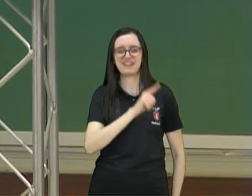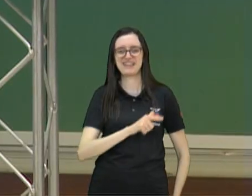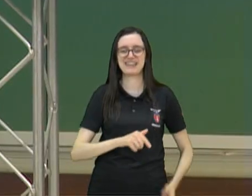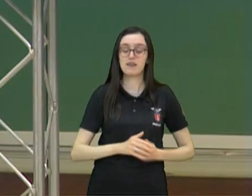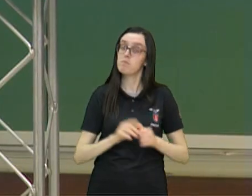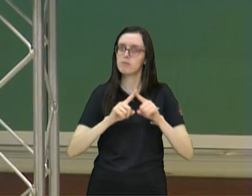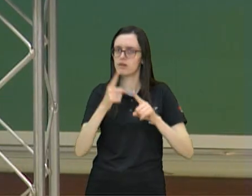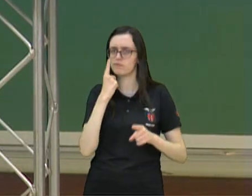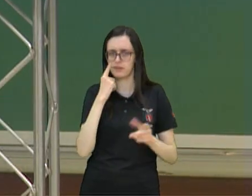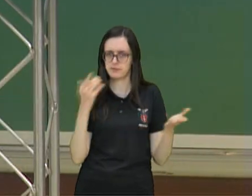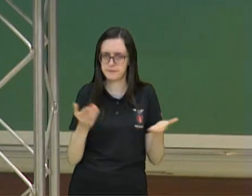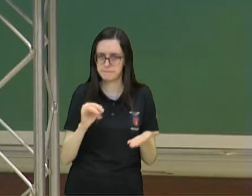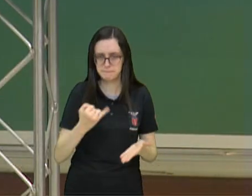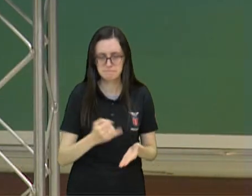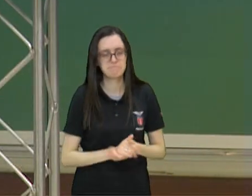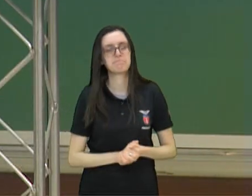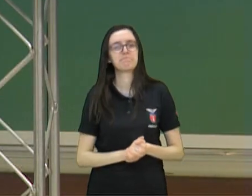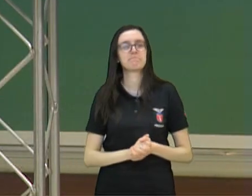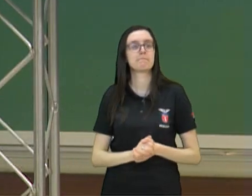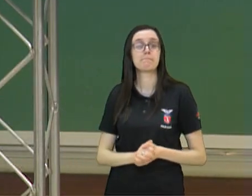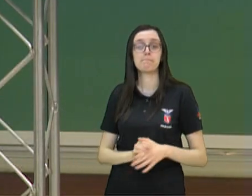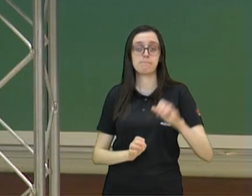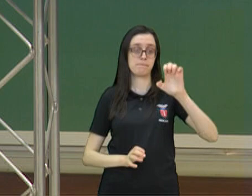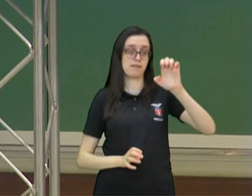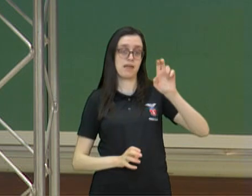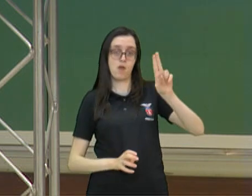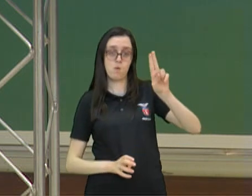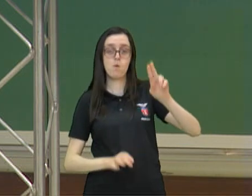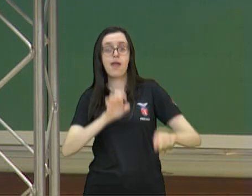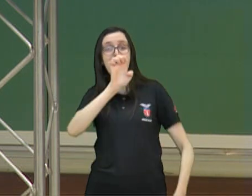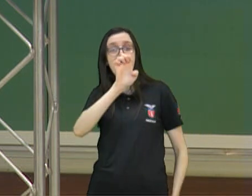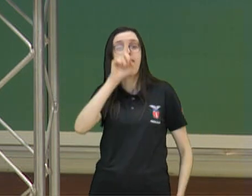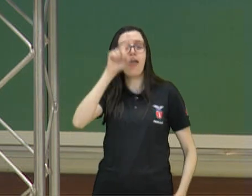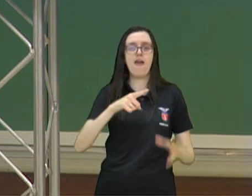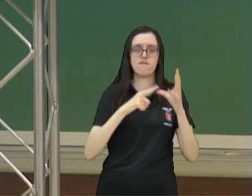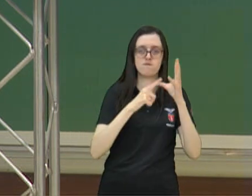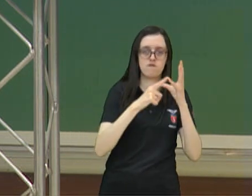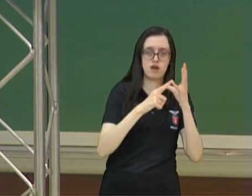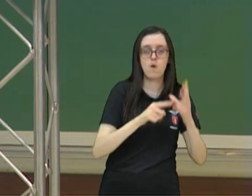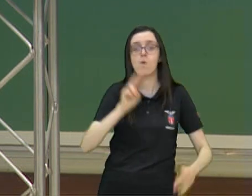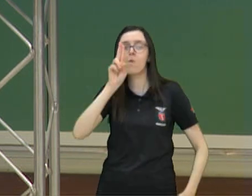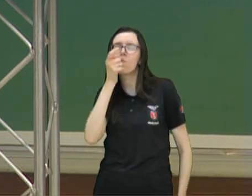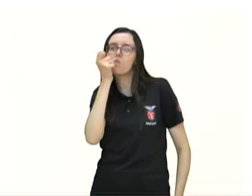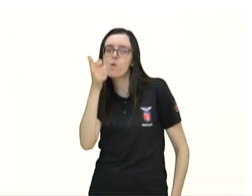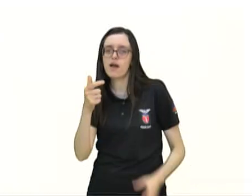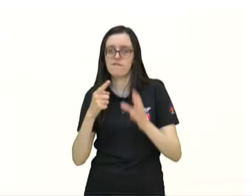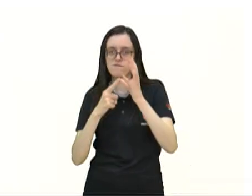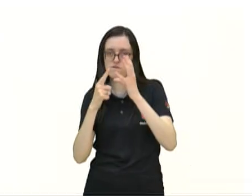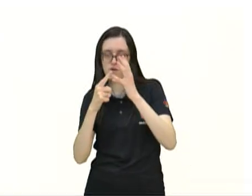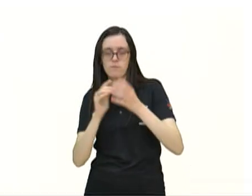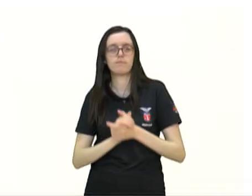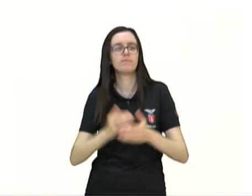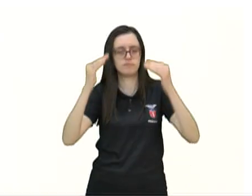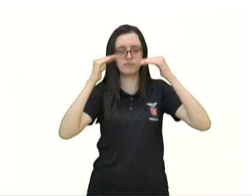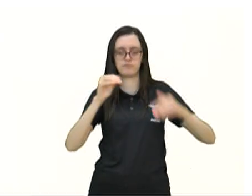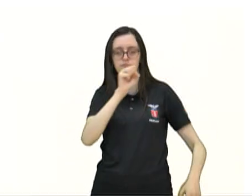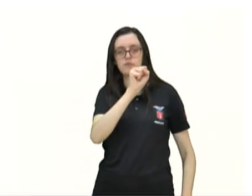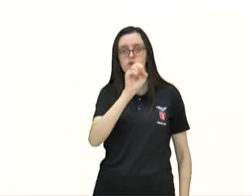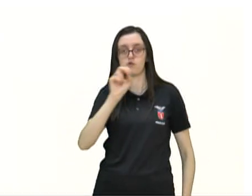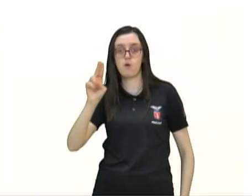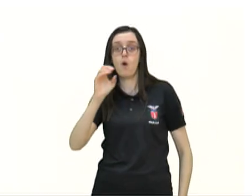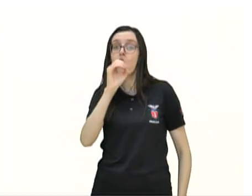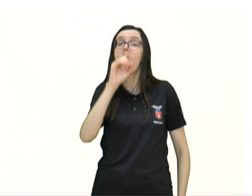conseguiram, mas vamos dar uma olhadinha? No eu, o E é a vogal, o U a semivogal. No sou, o O